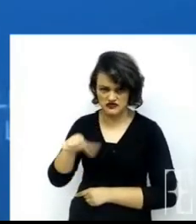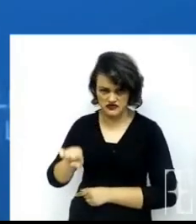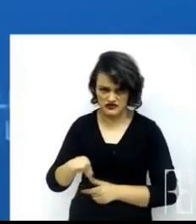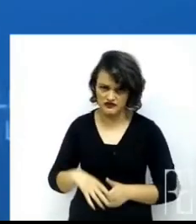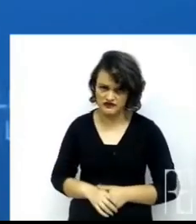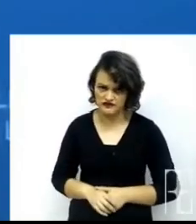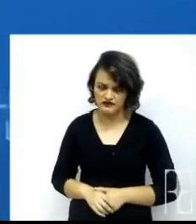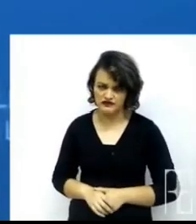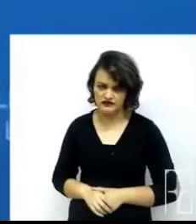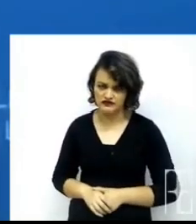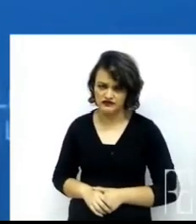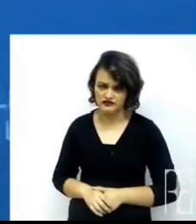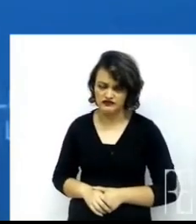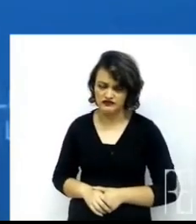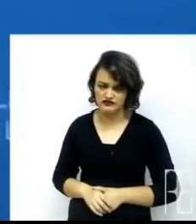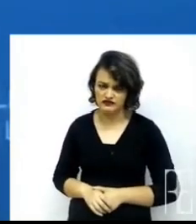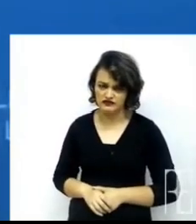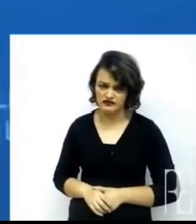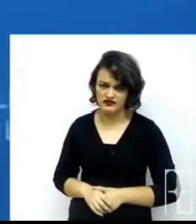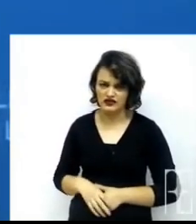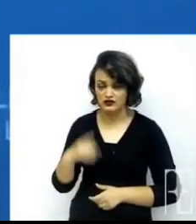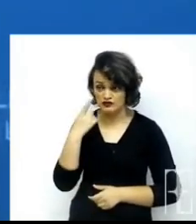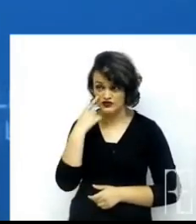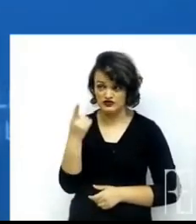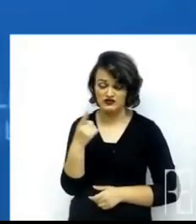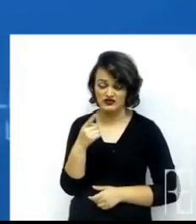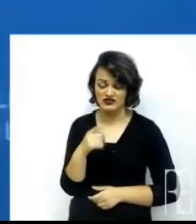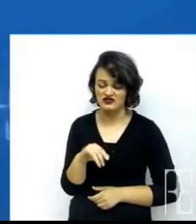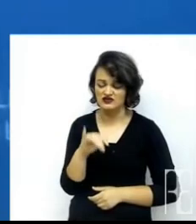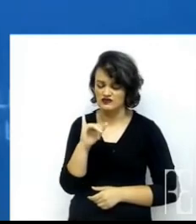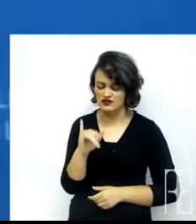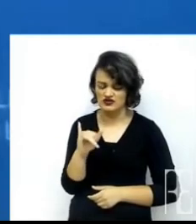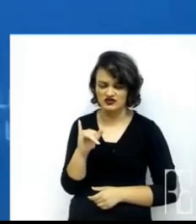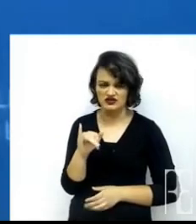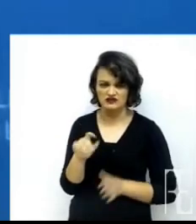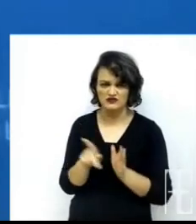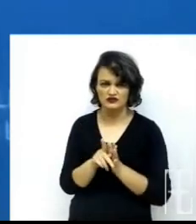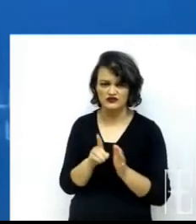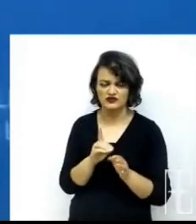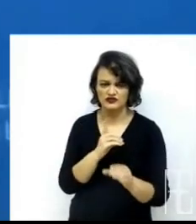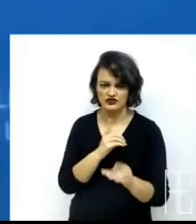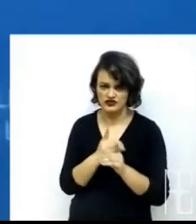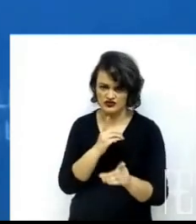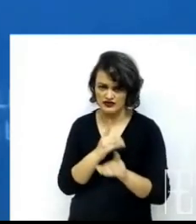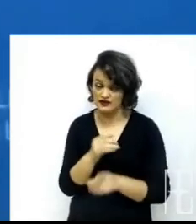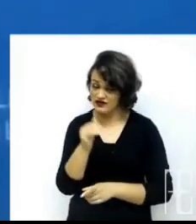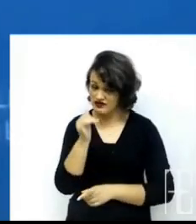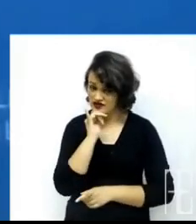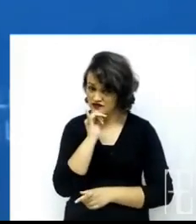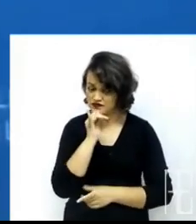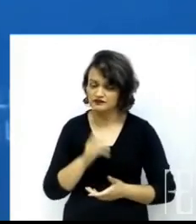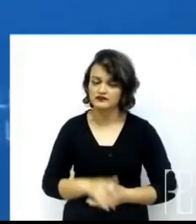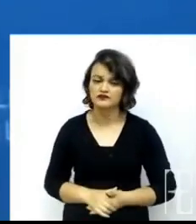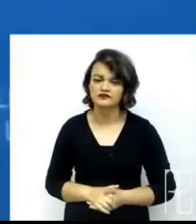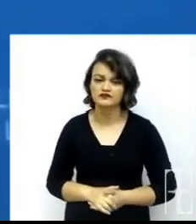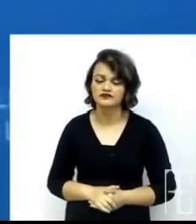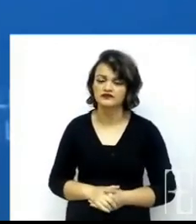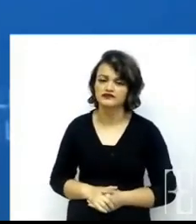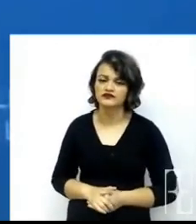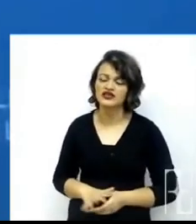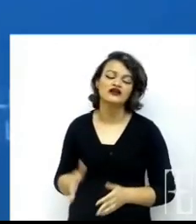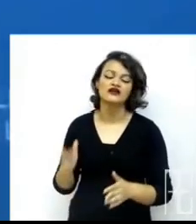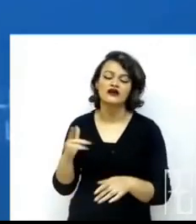2018, que conosco como e-digital, e-digital. Por exemplo, mais